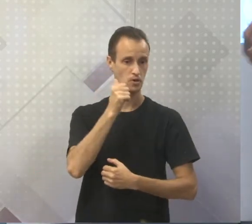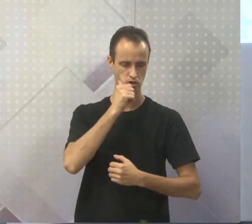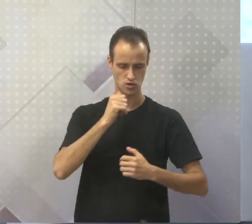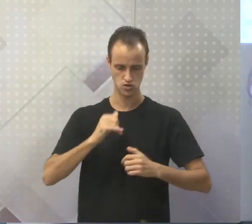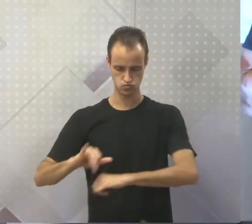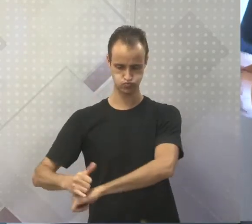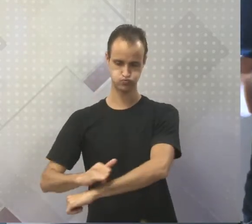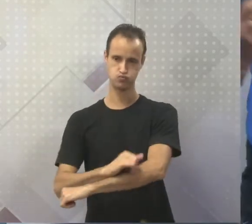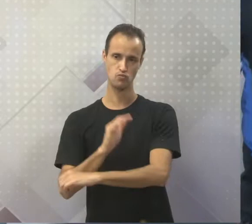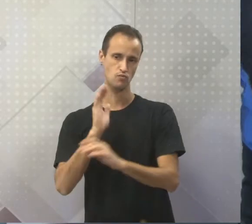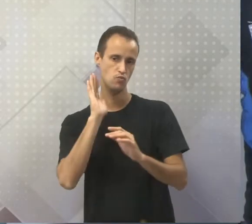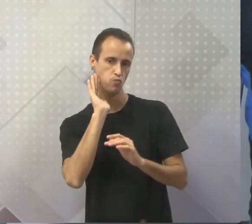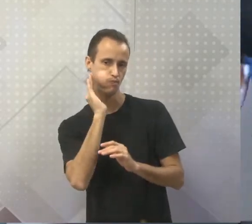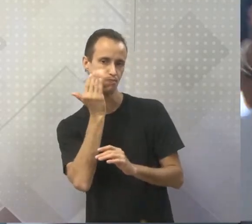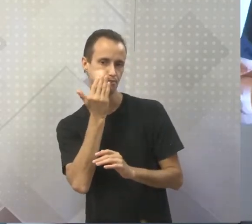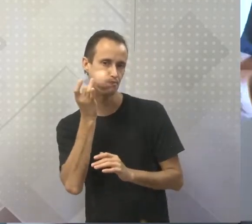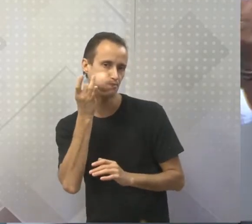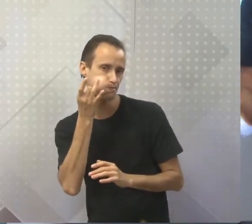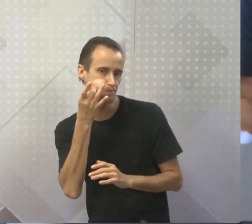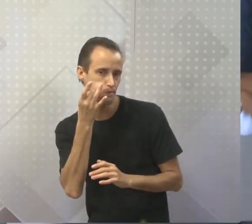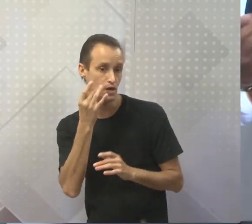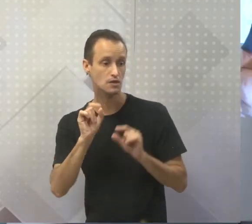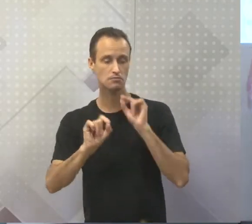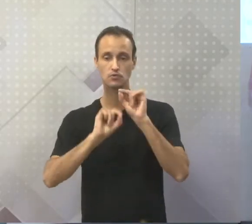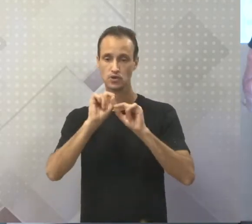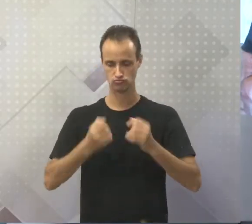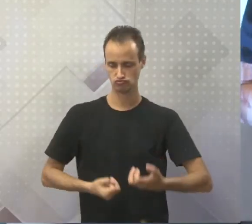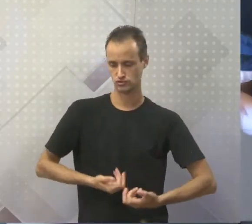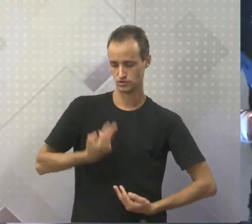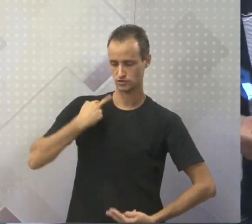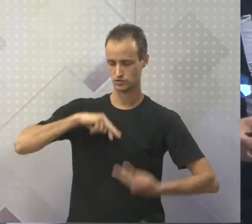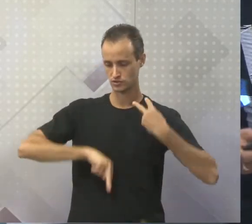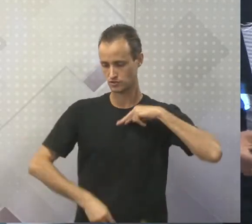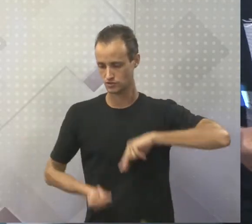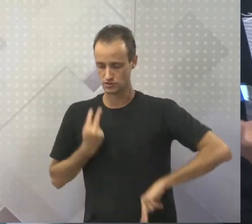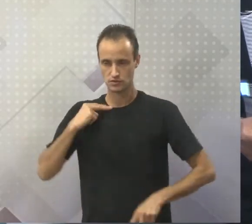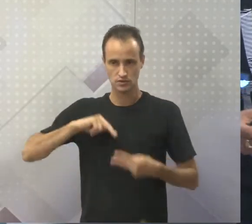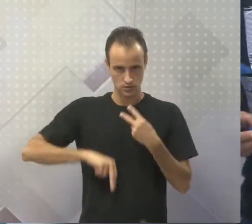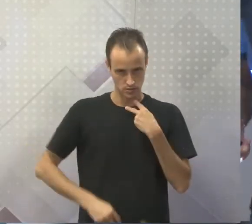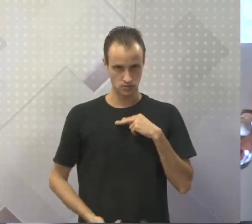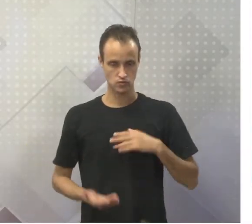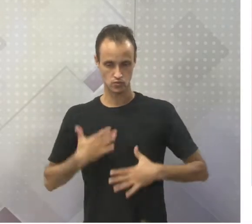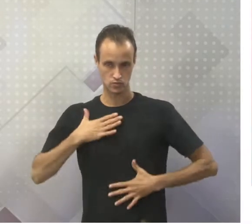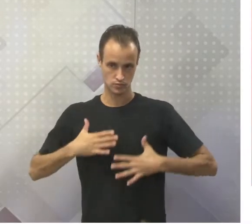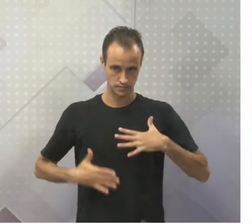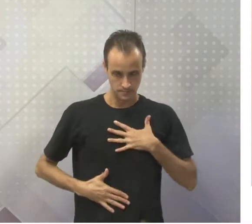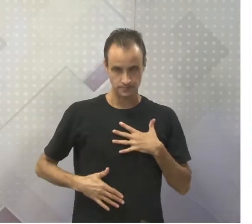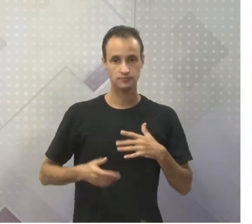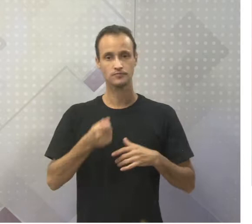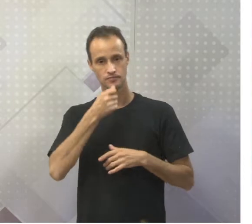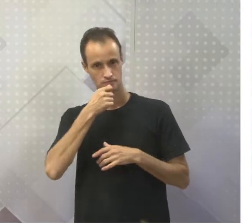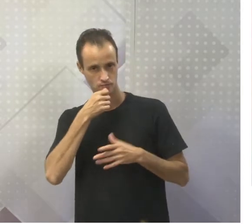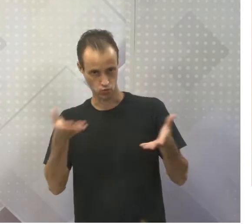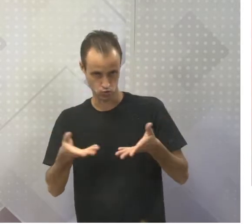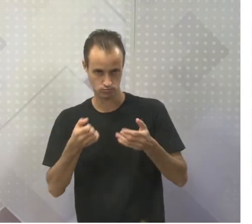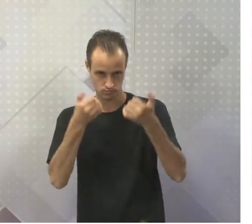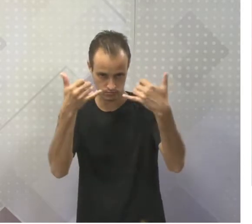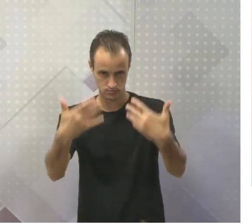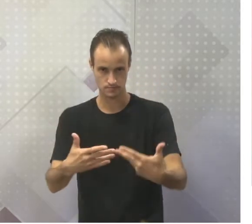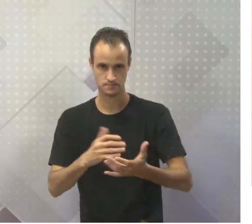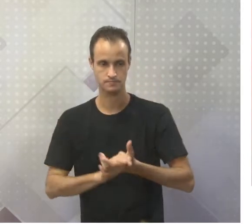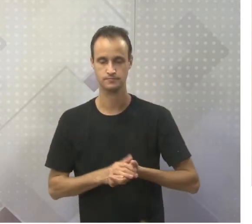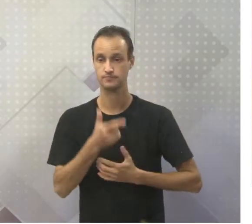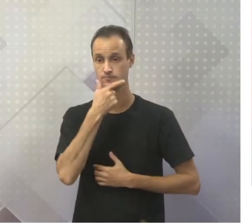é assim que acontece, devido aos hormônios que vocês vão ver e eu vou falar ainda hoje para vocês.